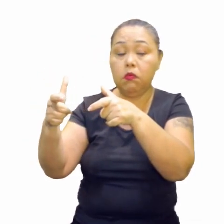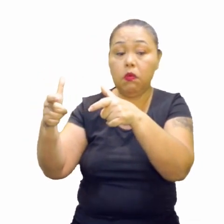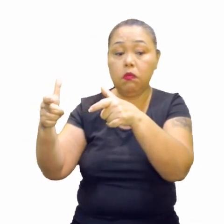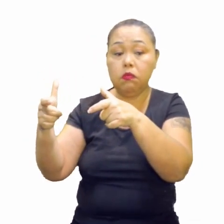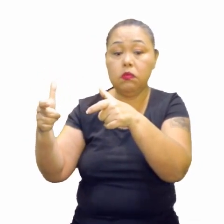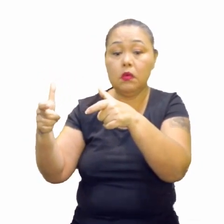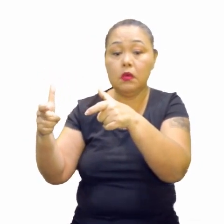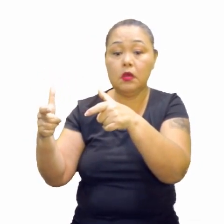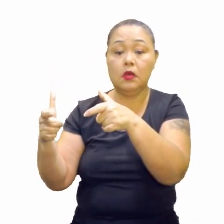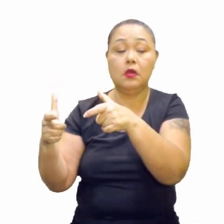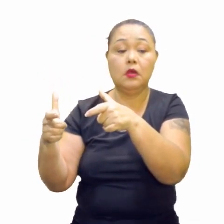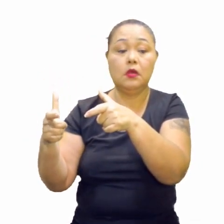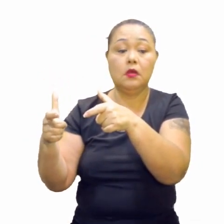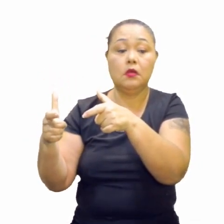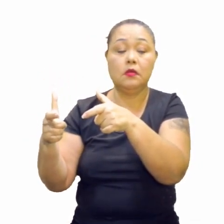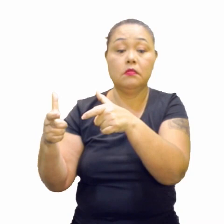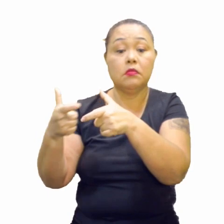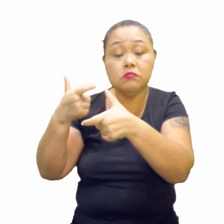significativamente,